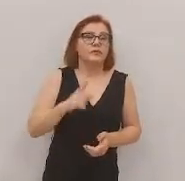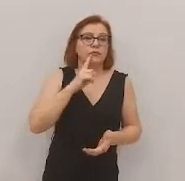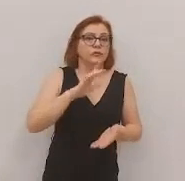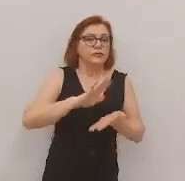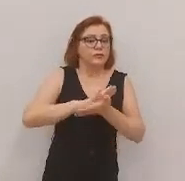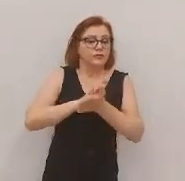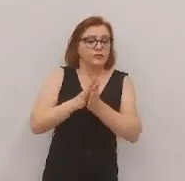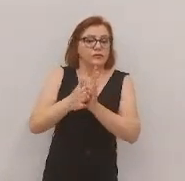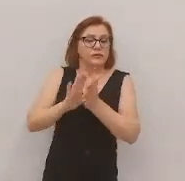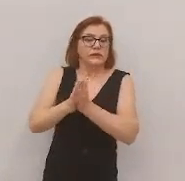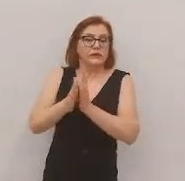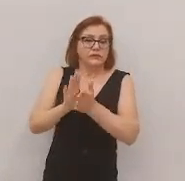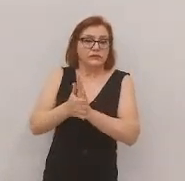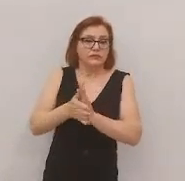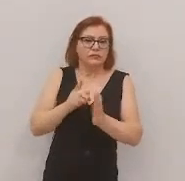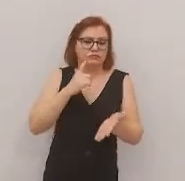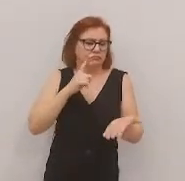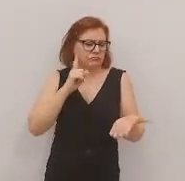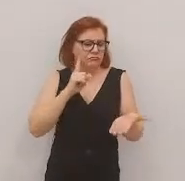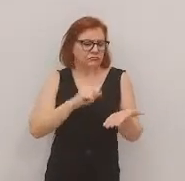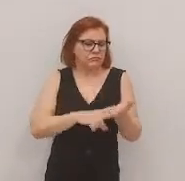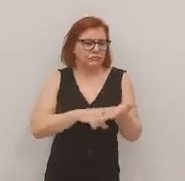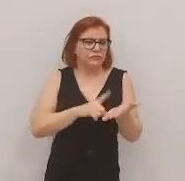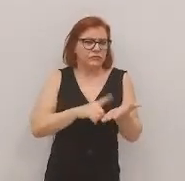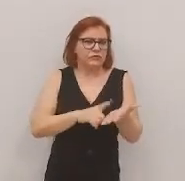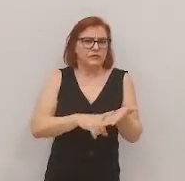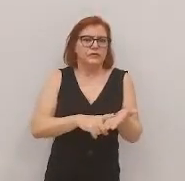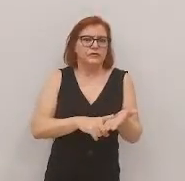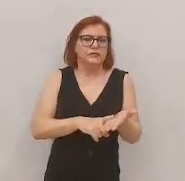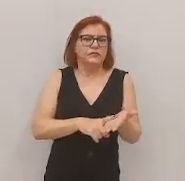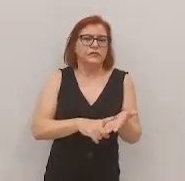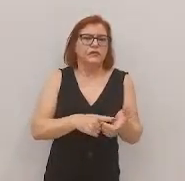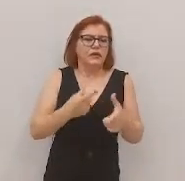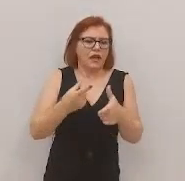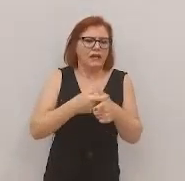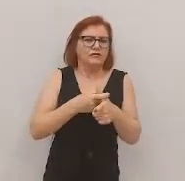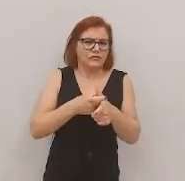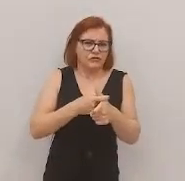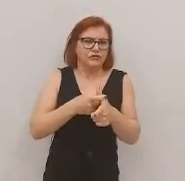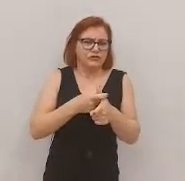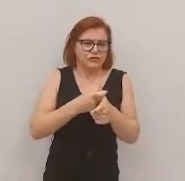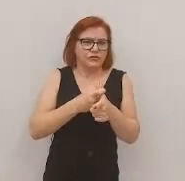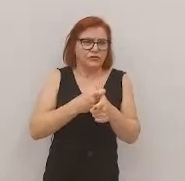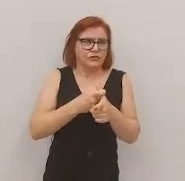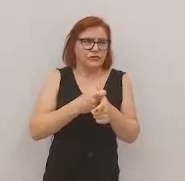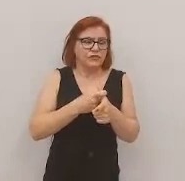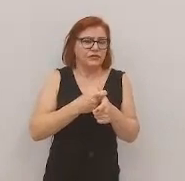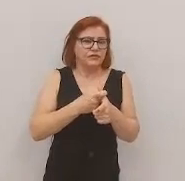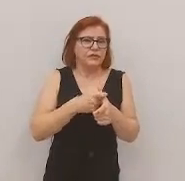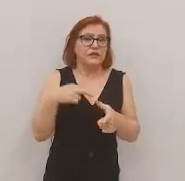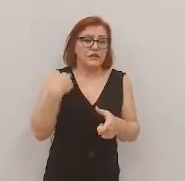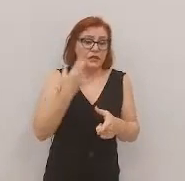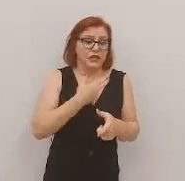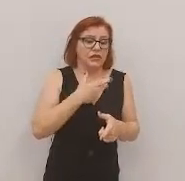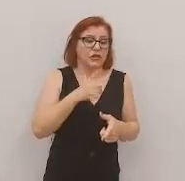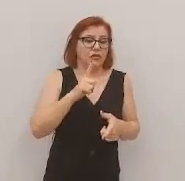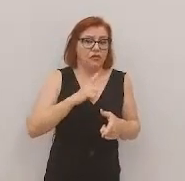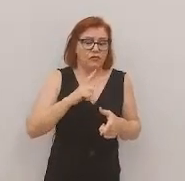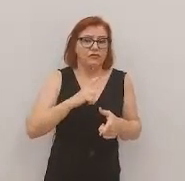o escrito de dívida. O escrito